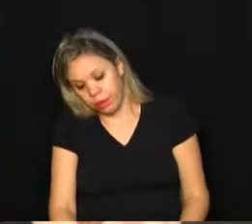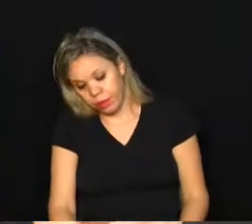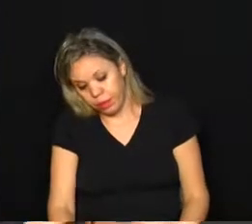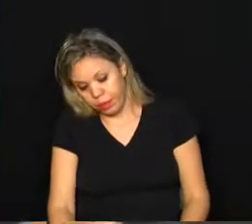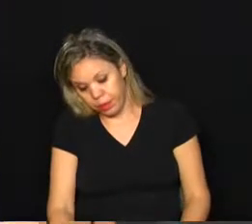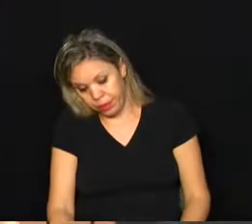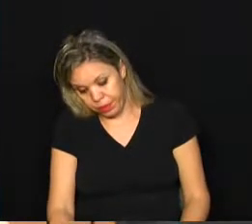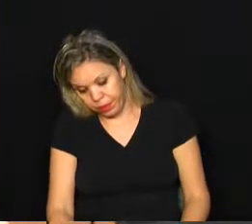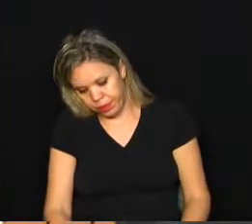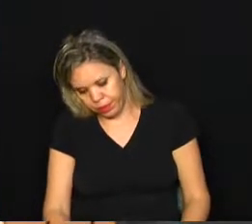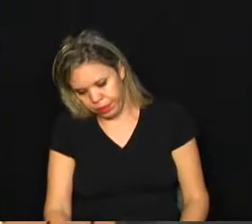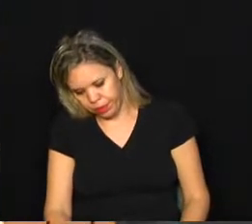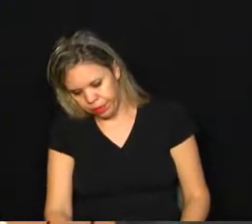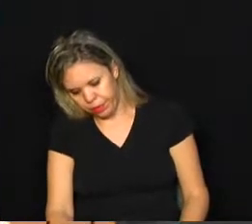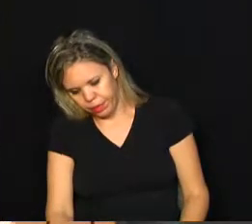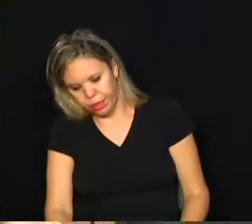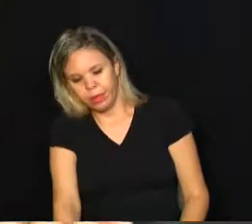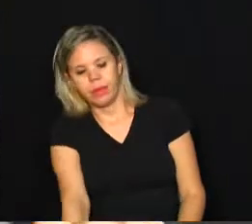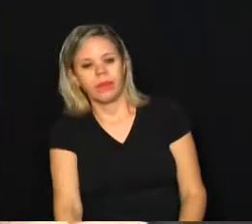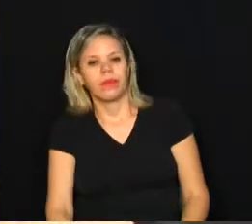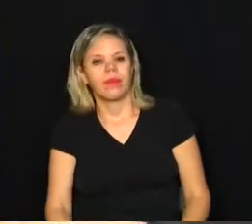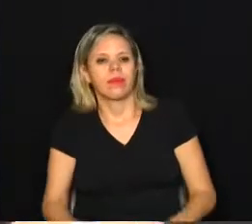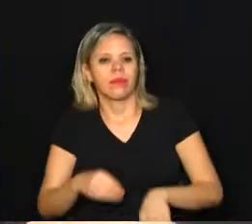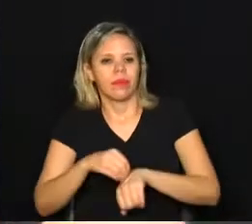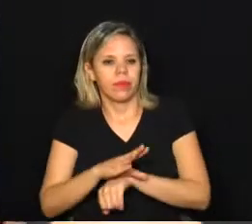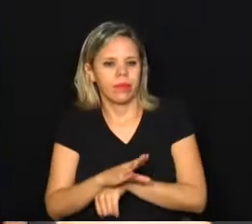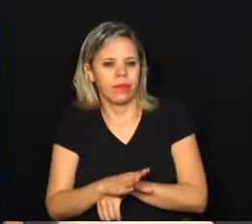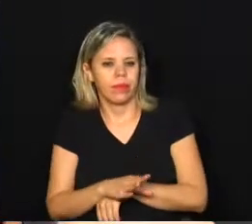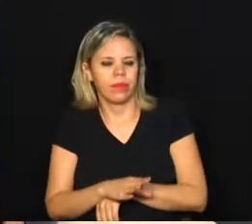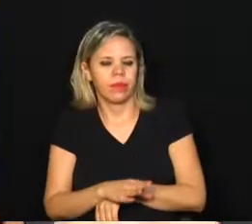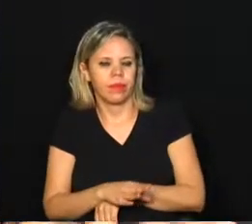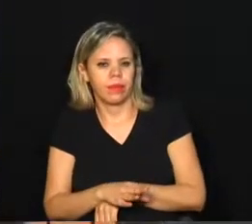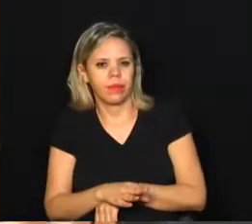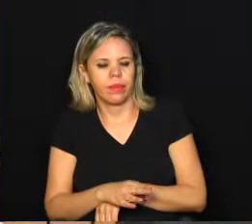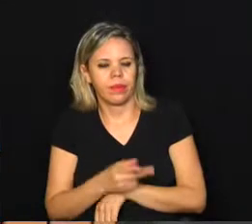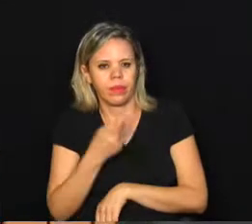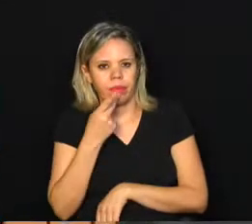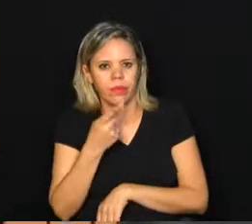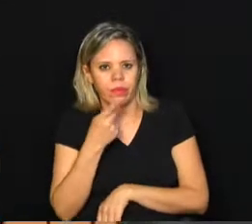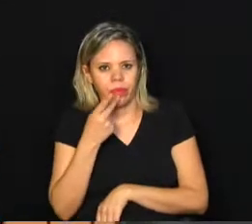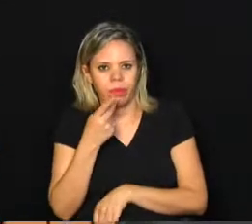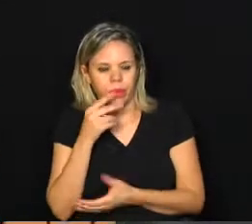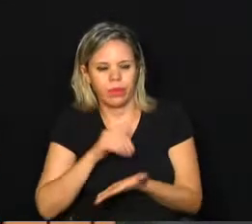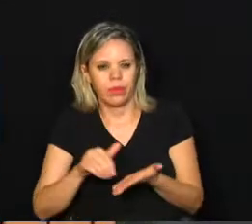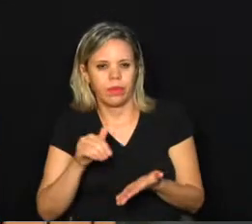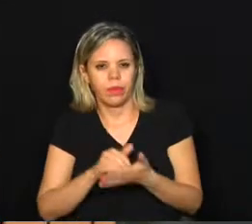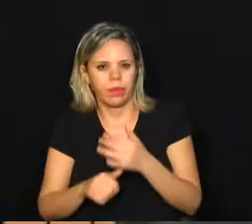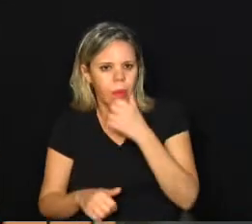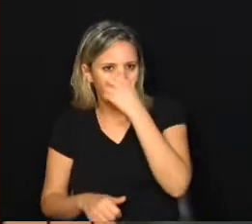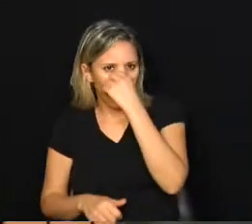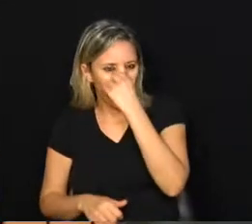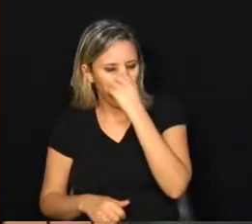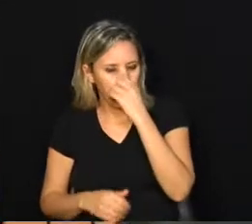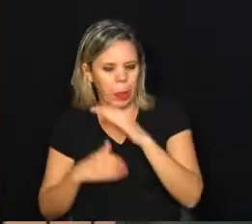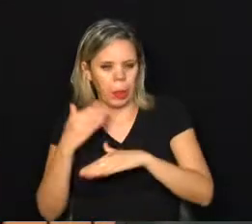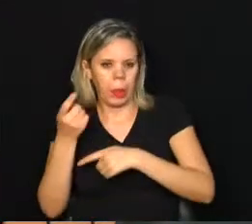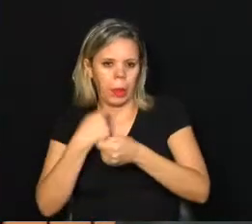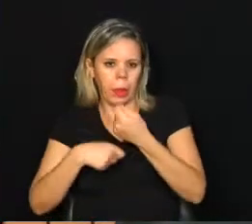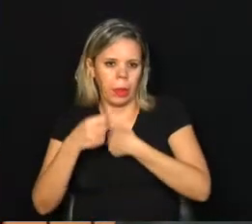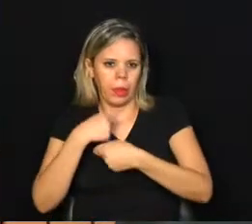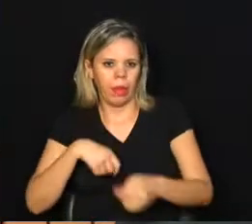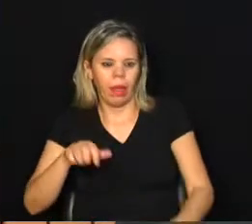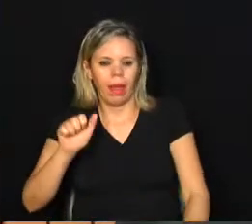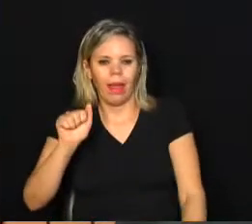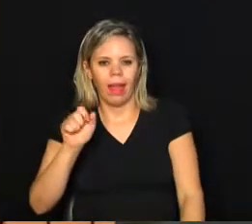eu gostaria de passar a passagem para a fala para nossa secretária de Desenvolvimento Econômico, Adriana